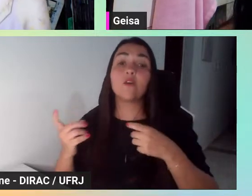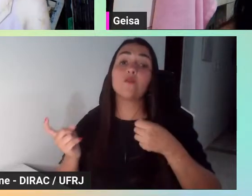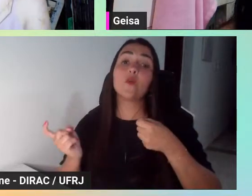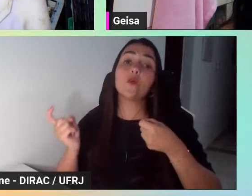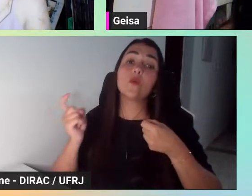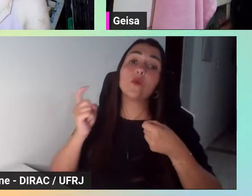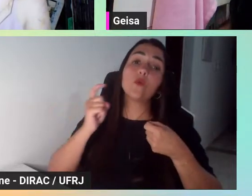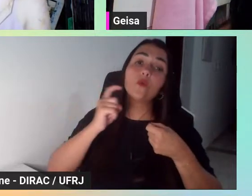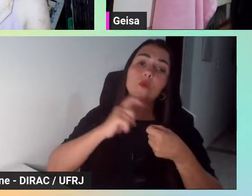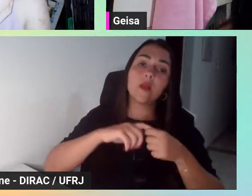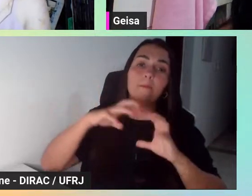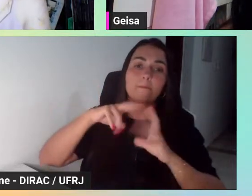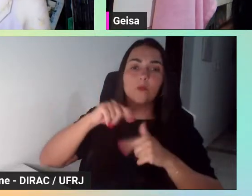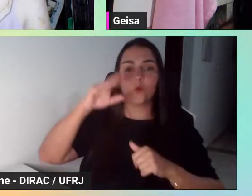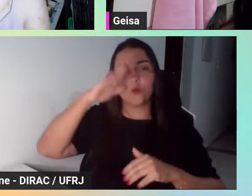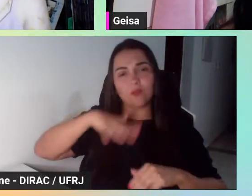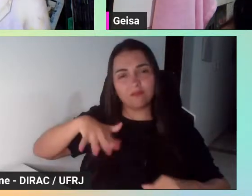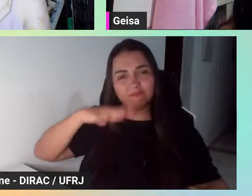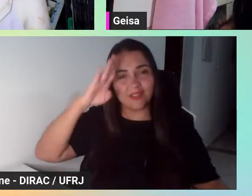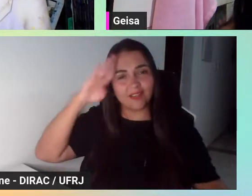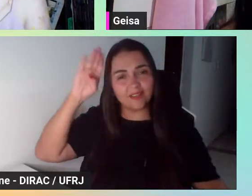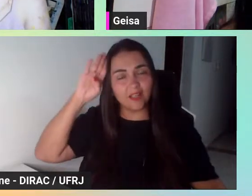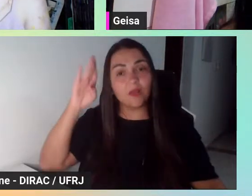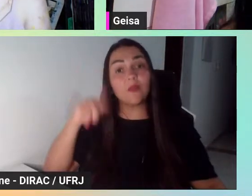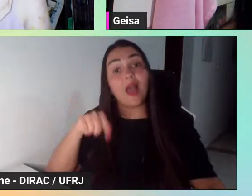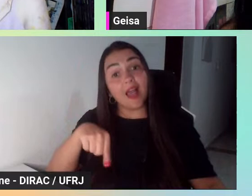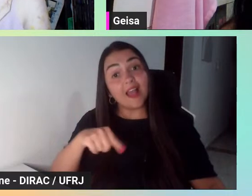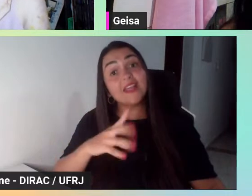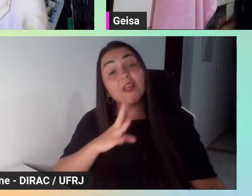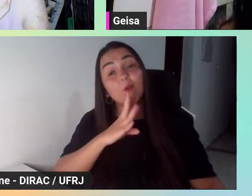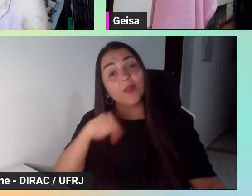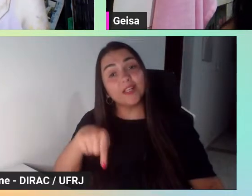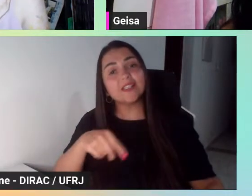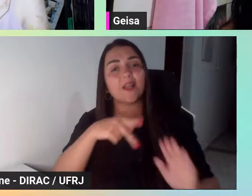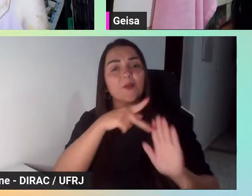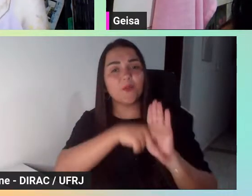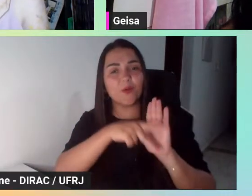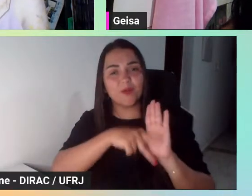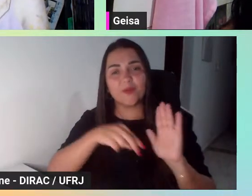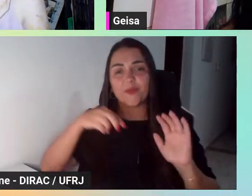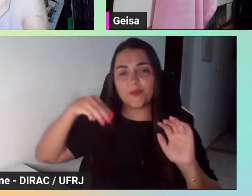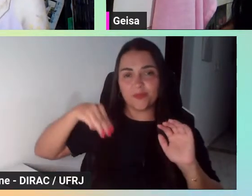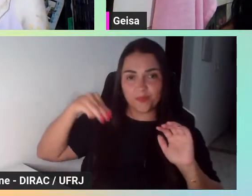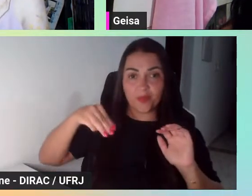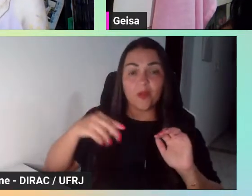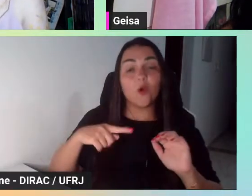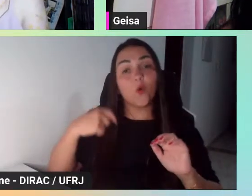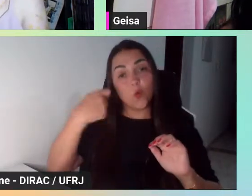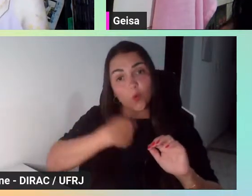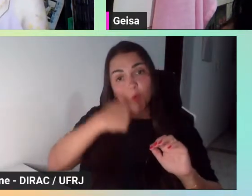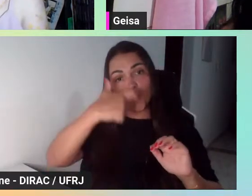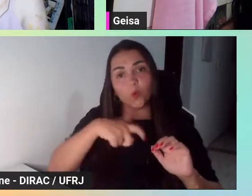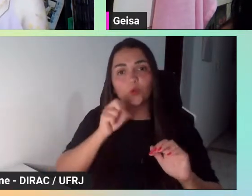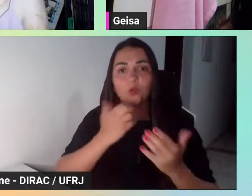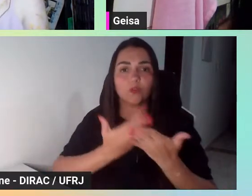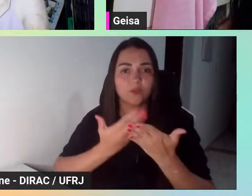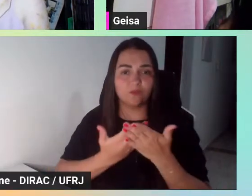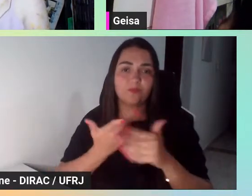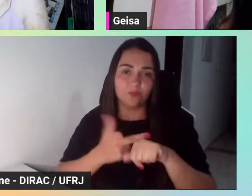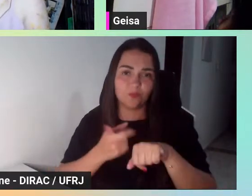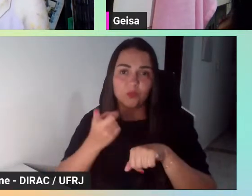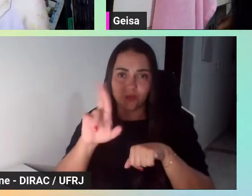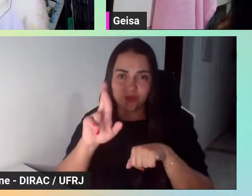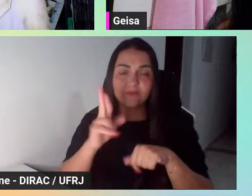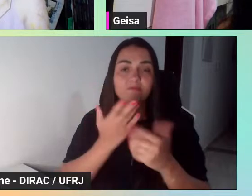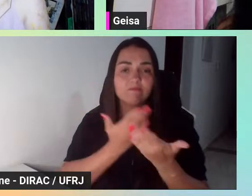acadêmico, e aí que eu conheci o PEMAT, né, que é o programa onde hoje eu sou doutoranda. E comecei